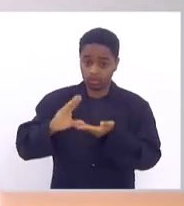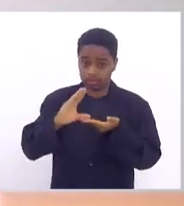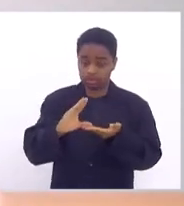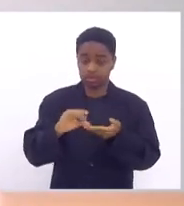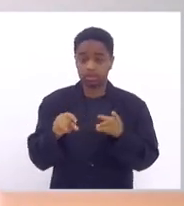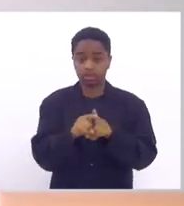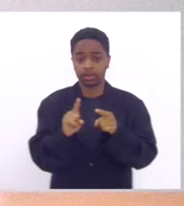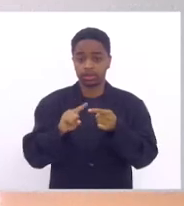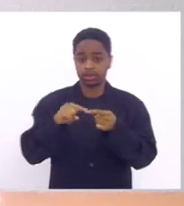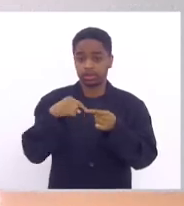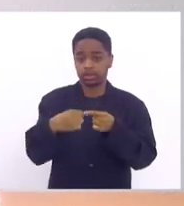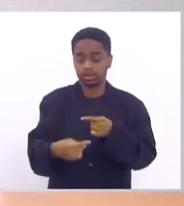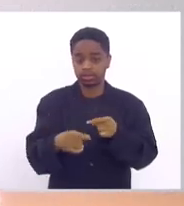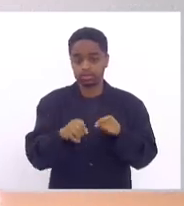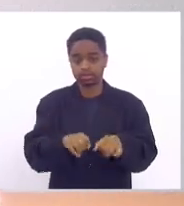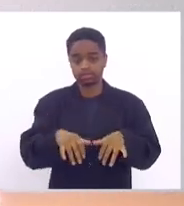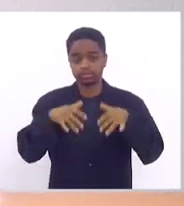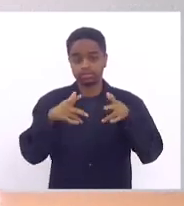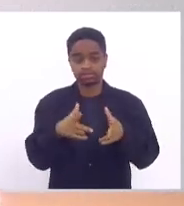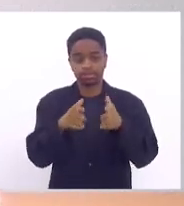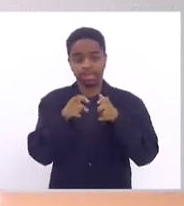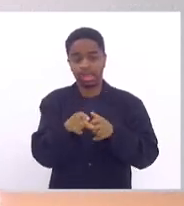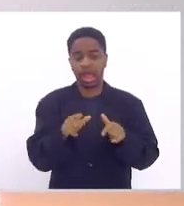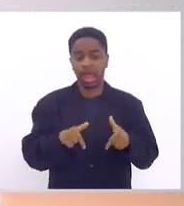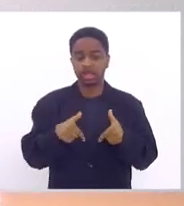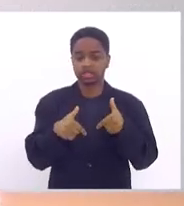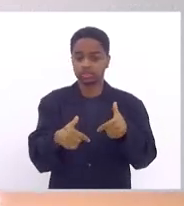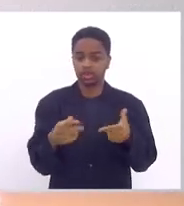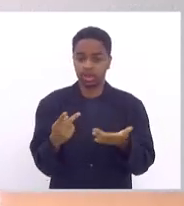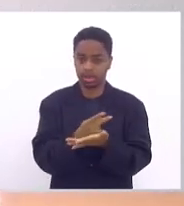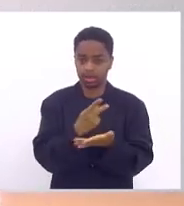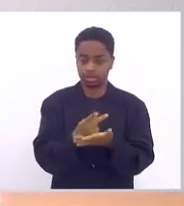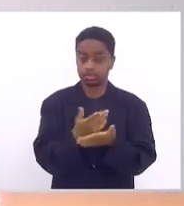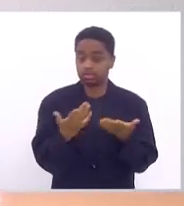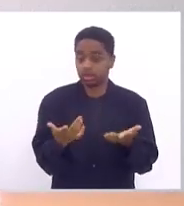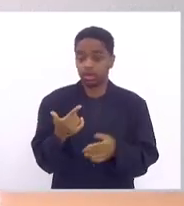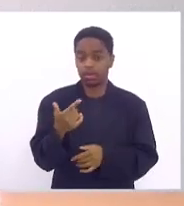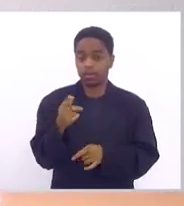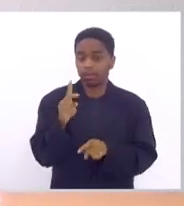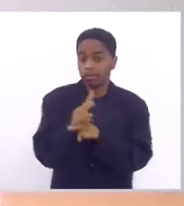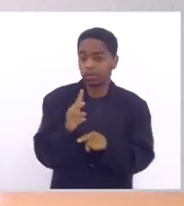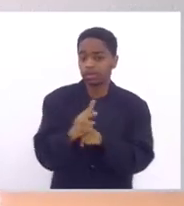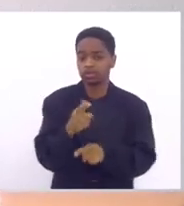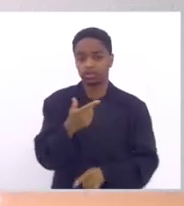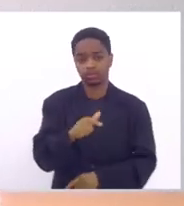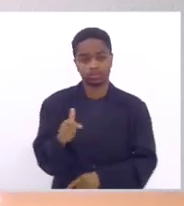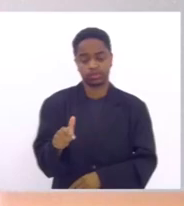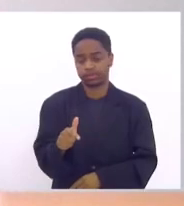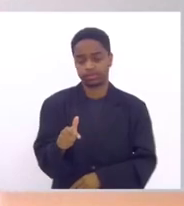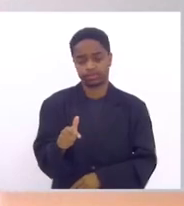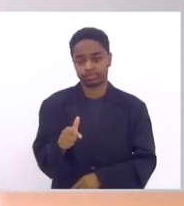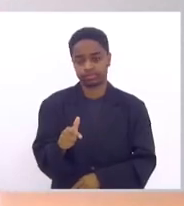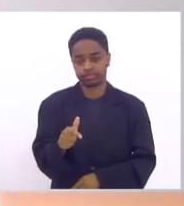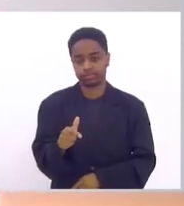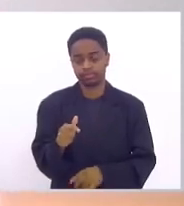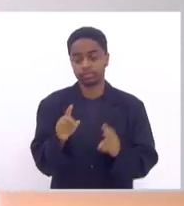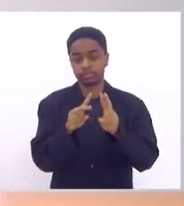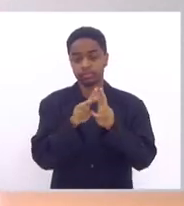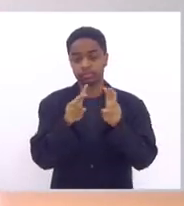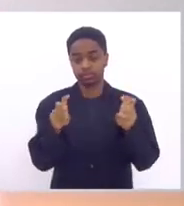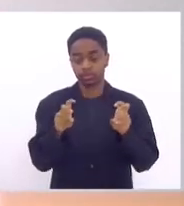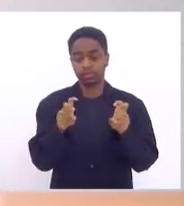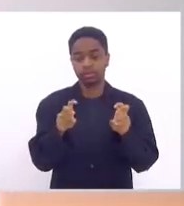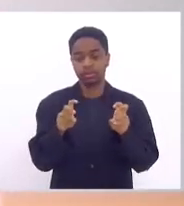depois o plenário considerar que ele agiu mal portanto não há proteção do parlamentar em relação ao